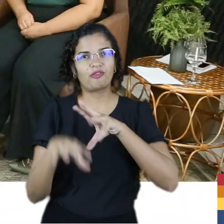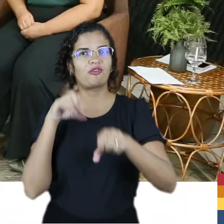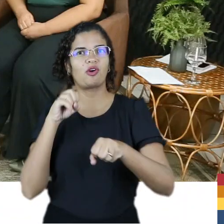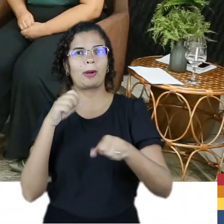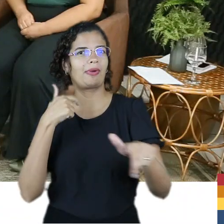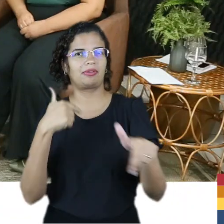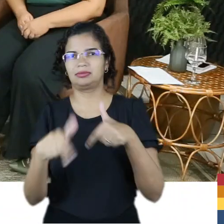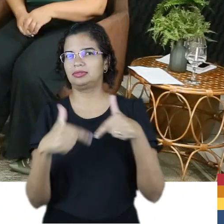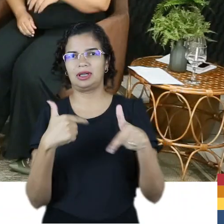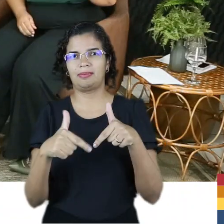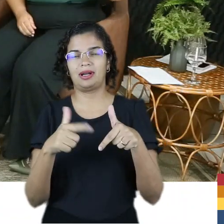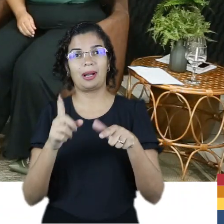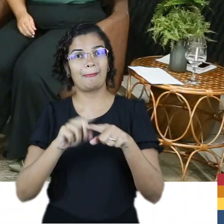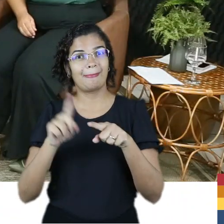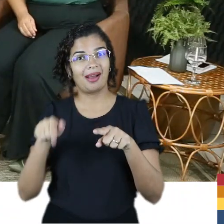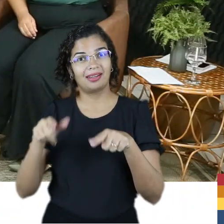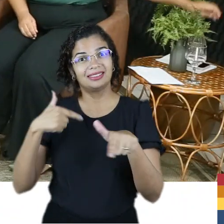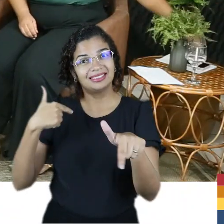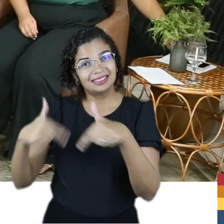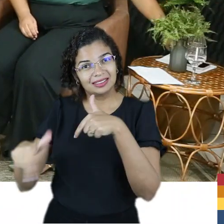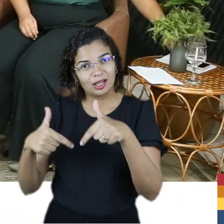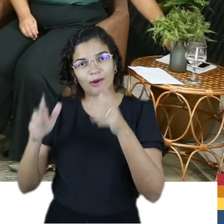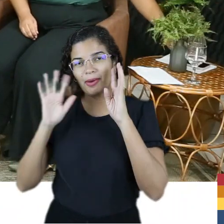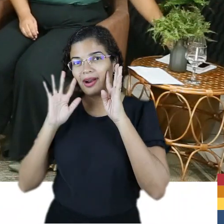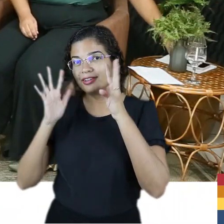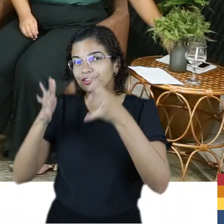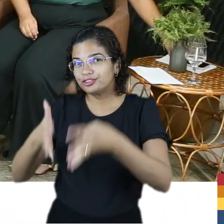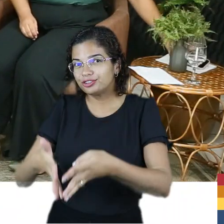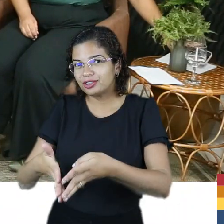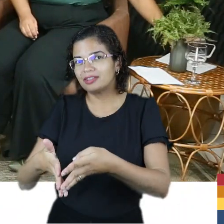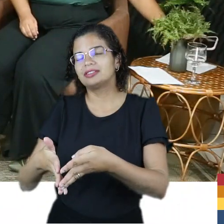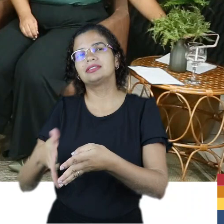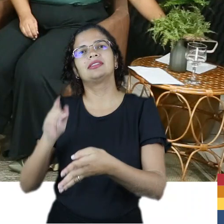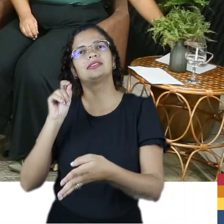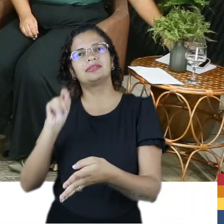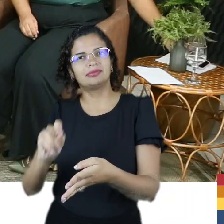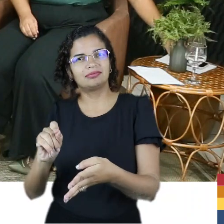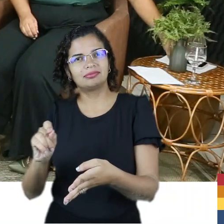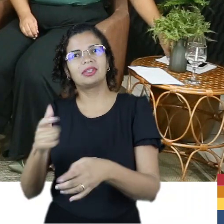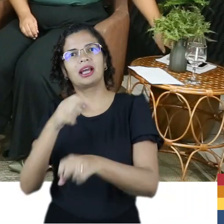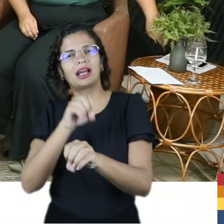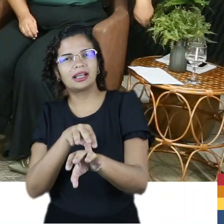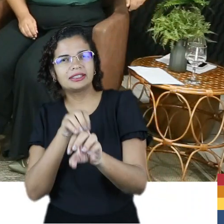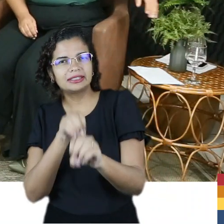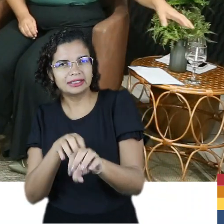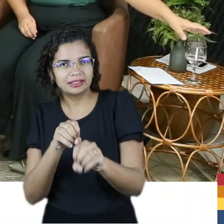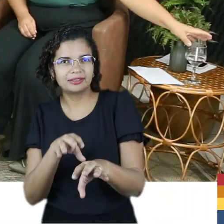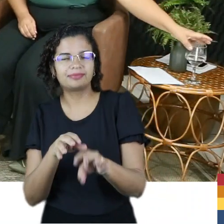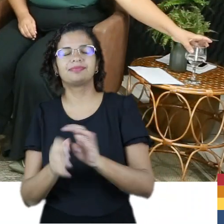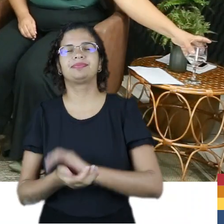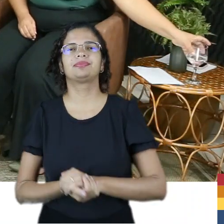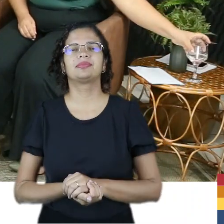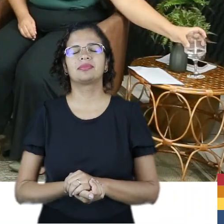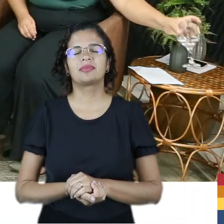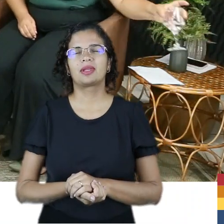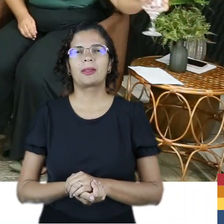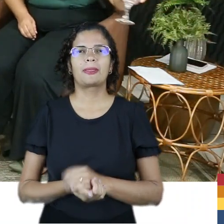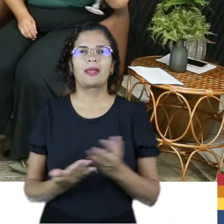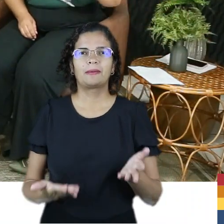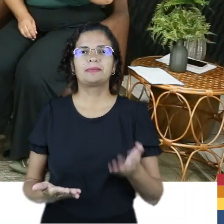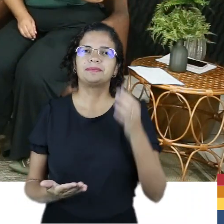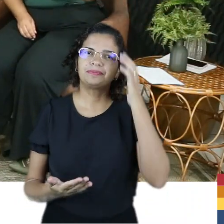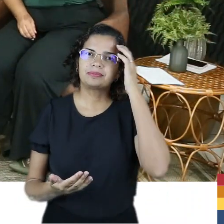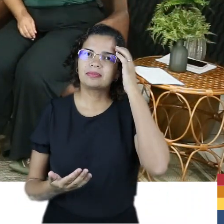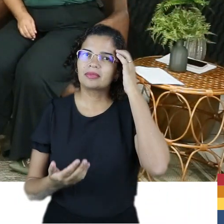de transmitir esses conhecimentos às próximas gerações e é de onde surge a questão da educação. Então, do ponto de